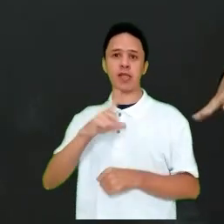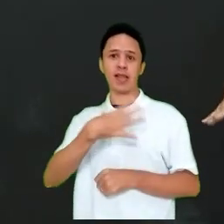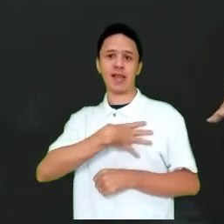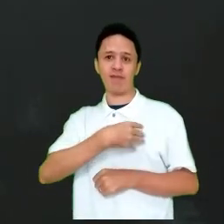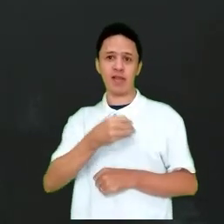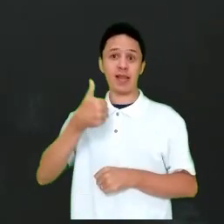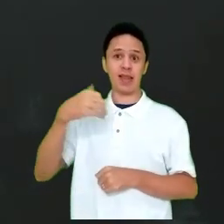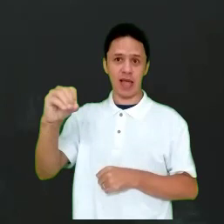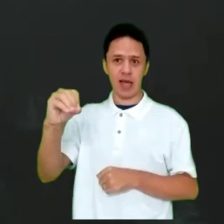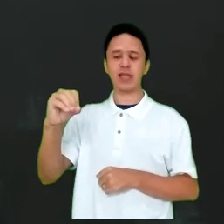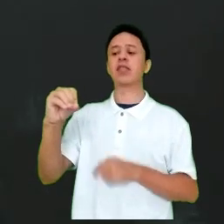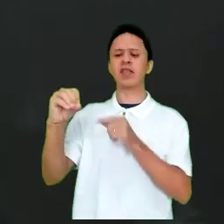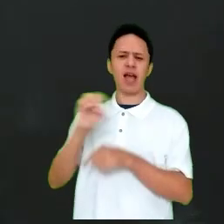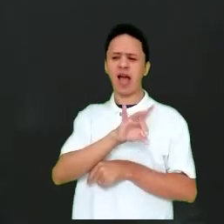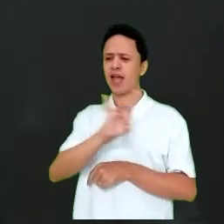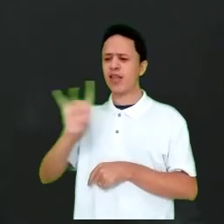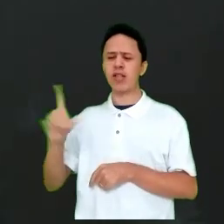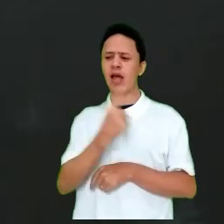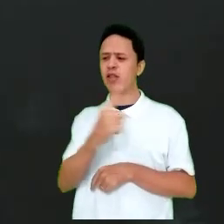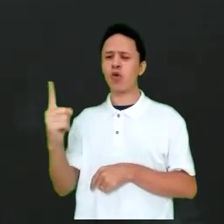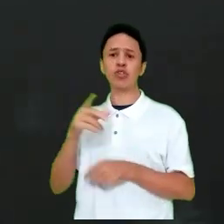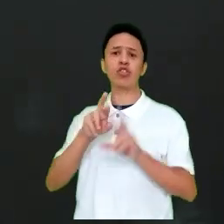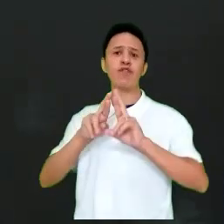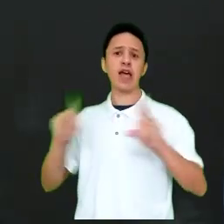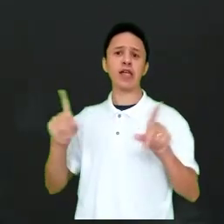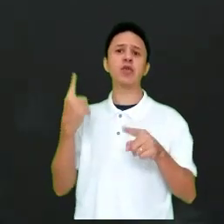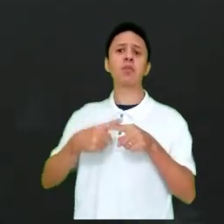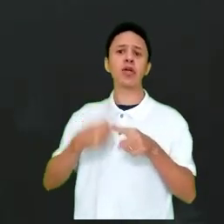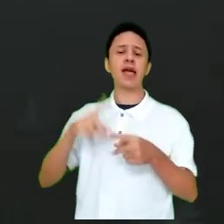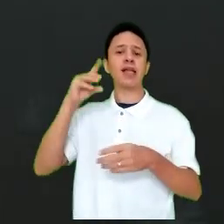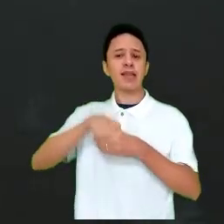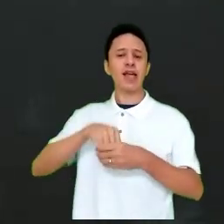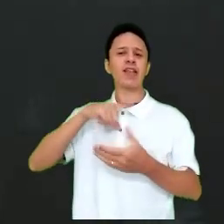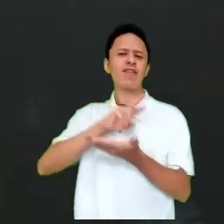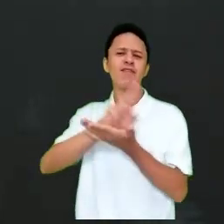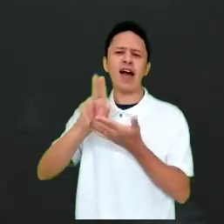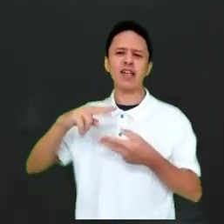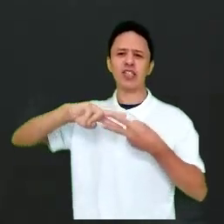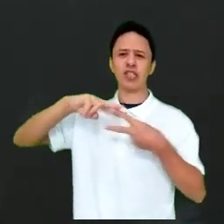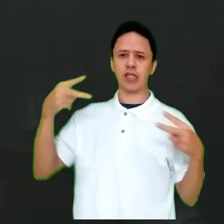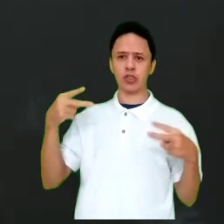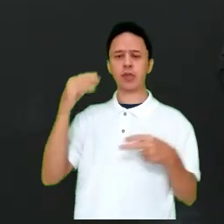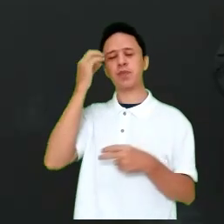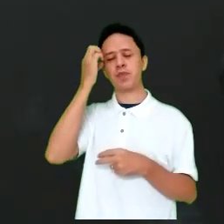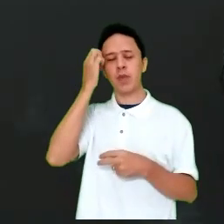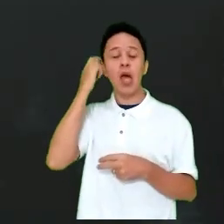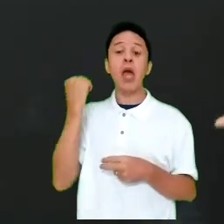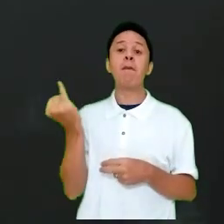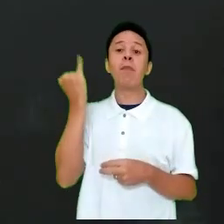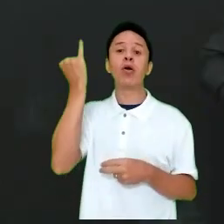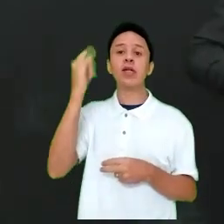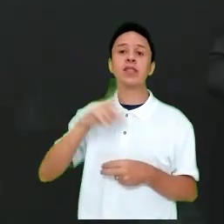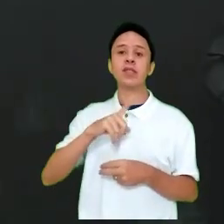ter 10 filhos e esses 10 filhos serão diferentes. Por quê? Porque rola uma variabilidade genética. E qual é